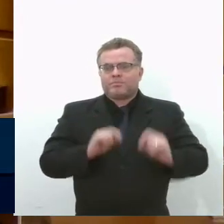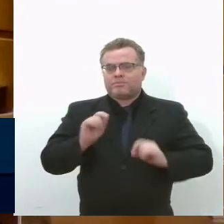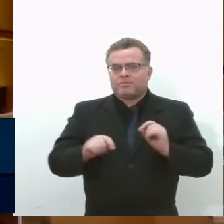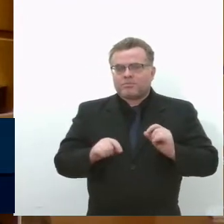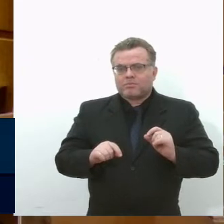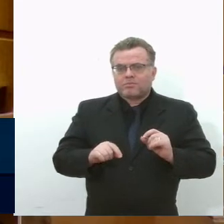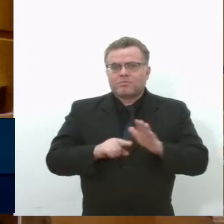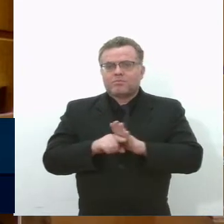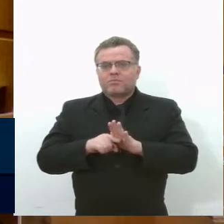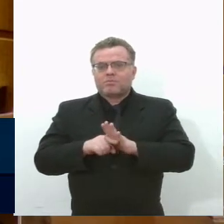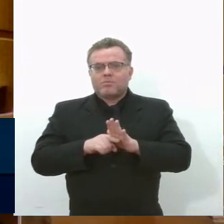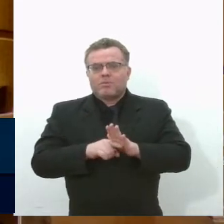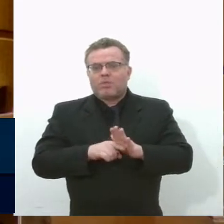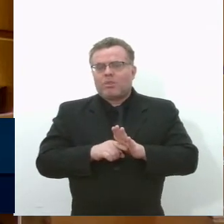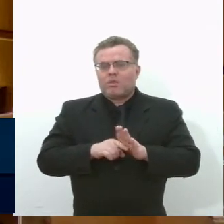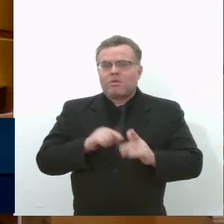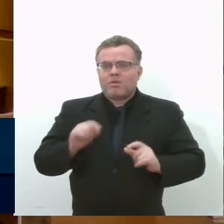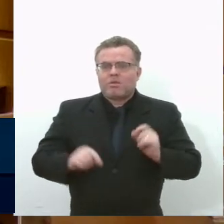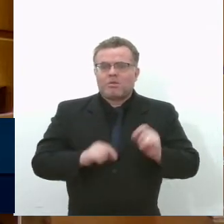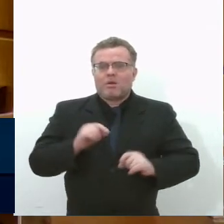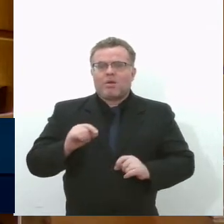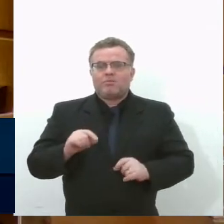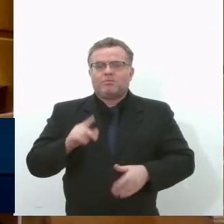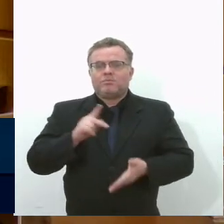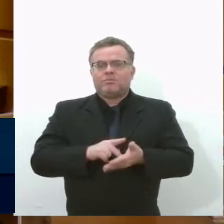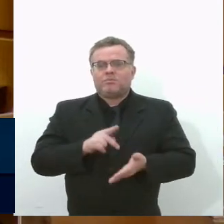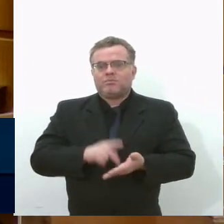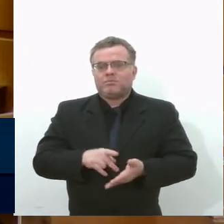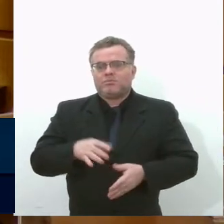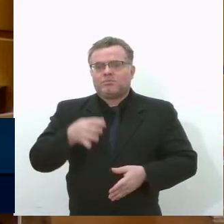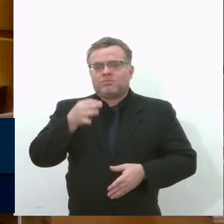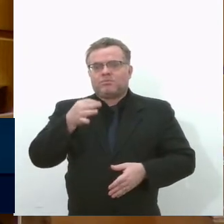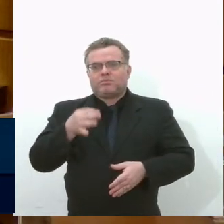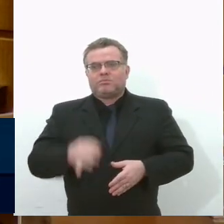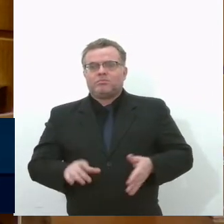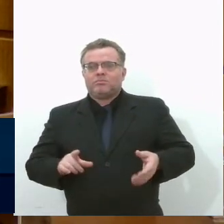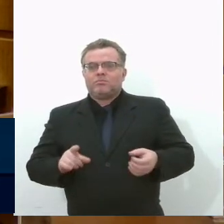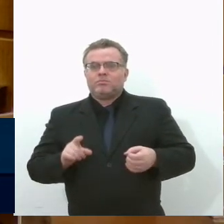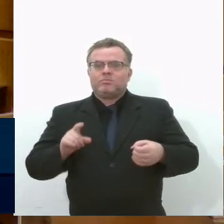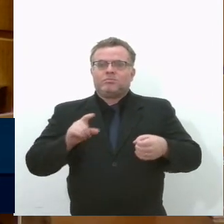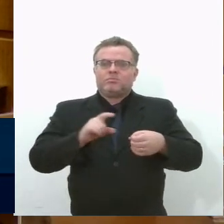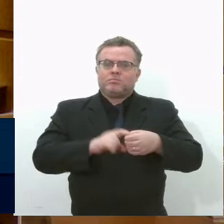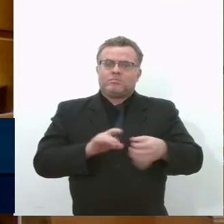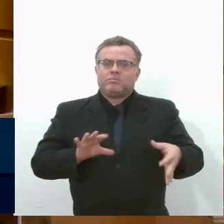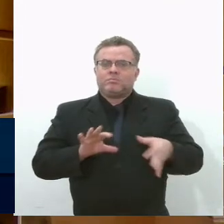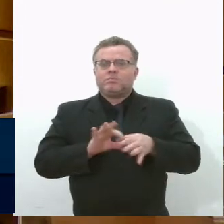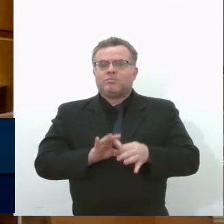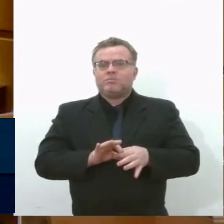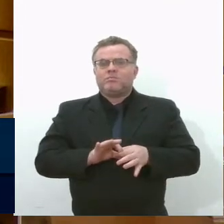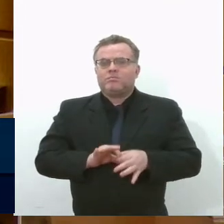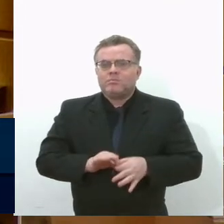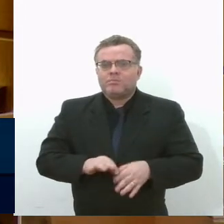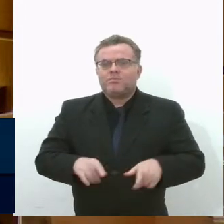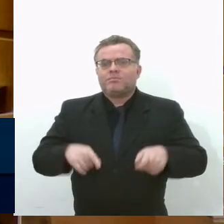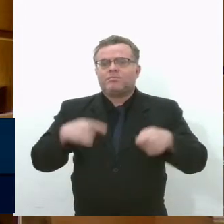como legítimo para a opinião do eleitorado, é necessário que